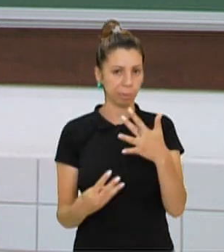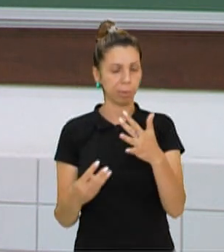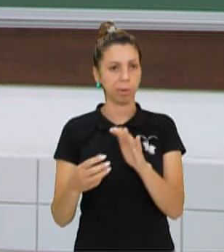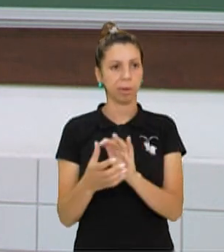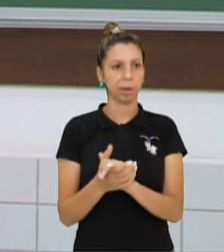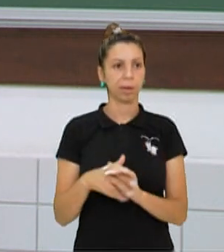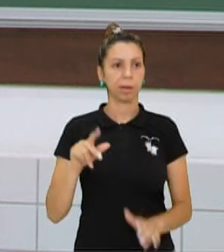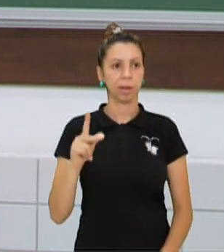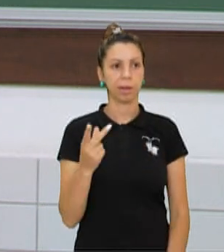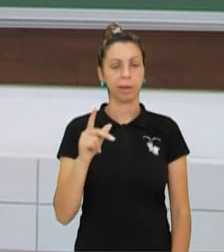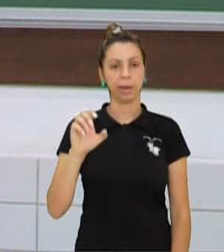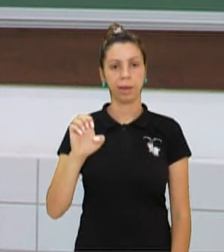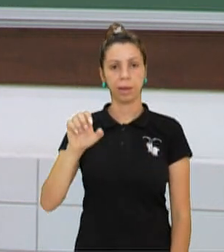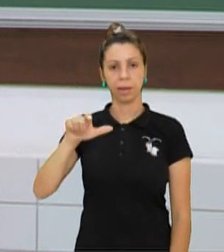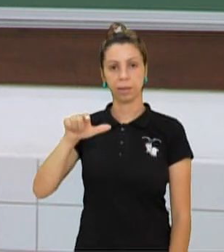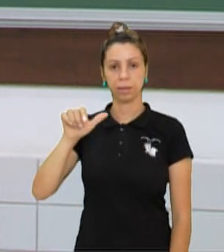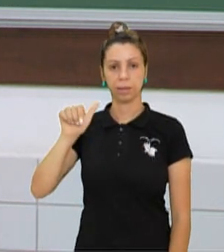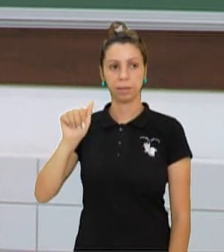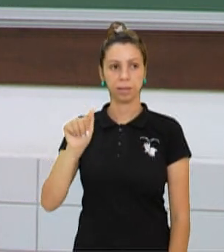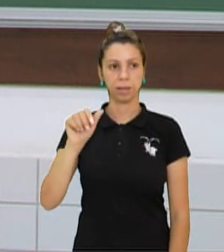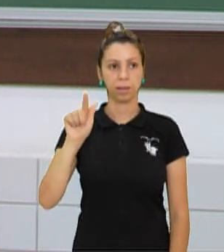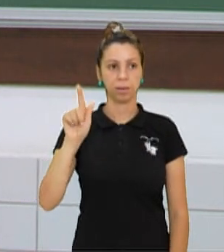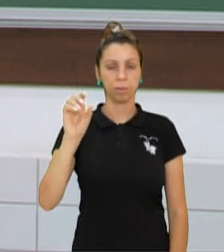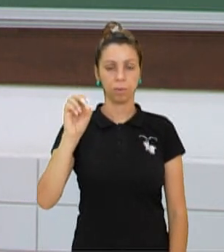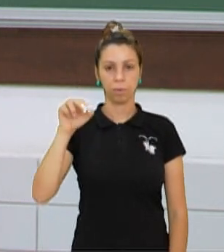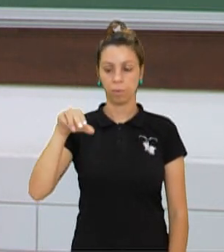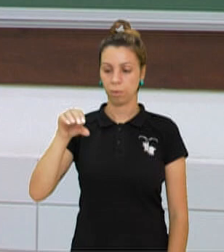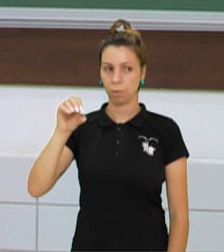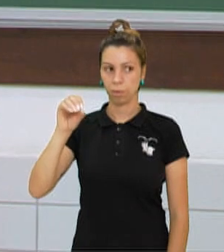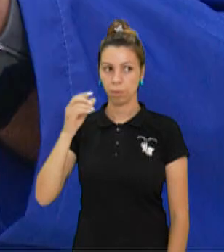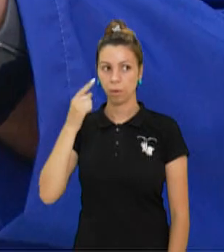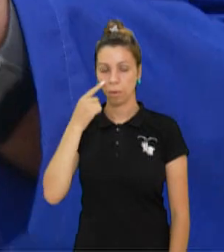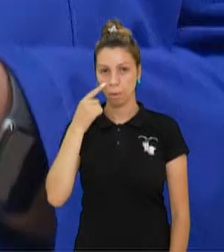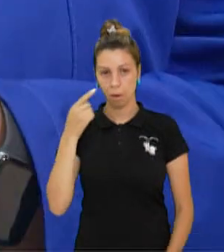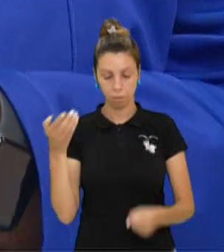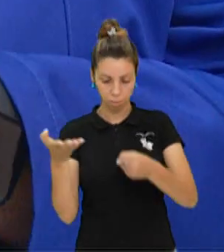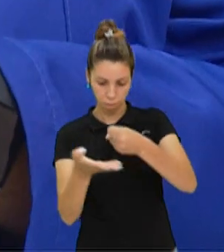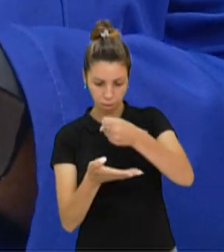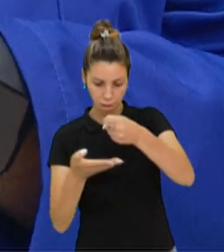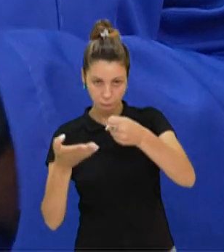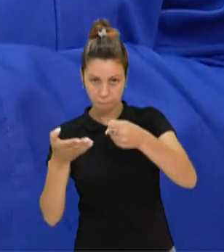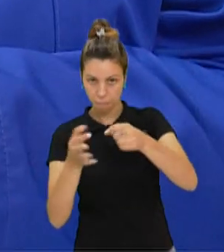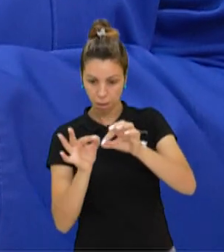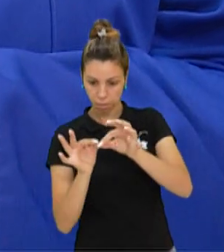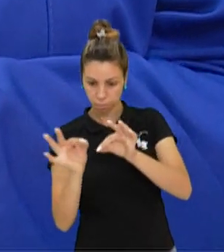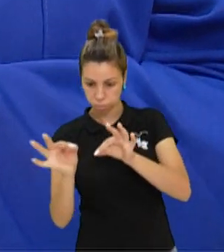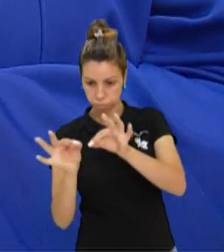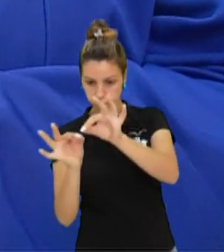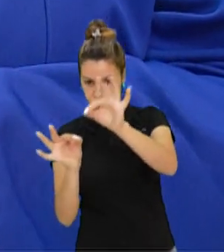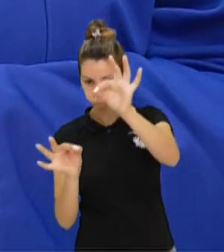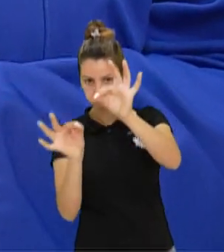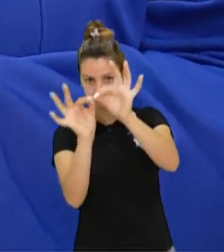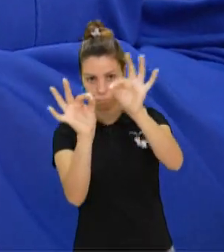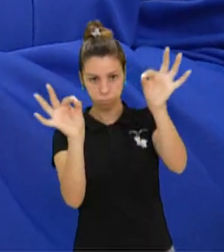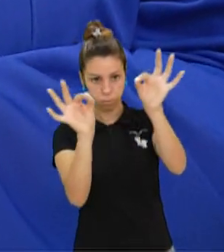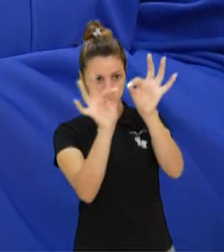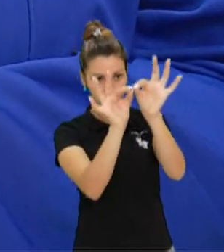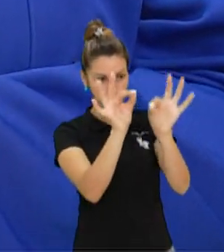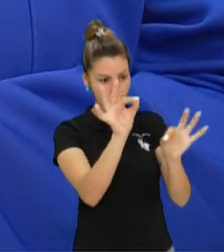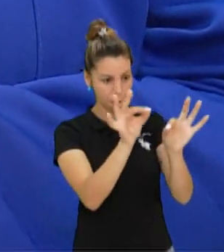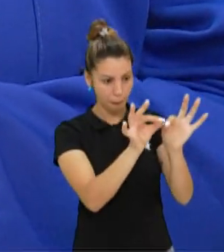né? Então, ele tem a base hexagonal aqui, correto? E as faces aí são